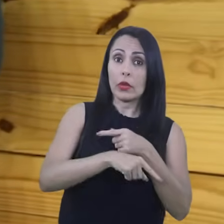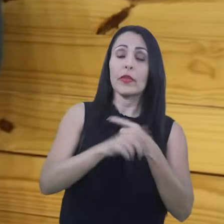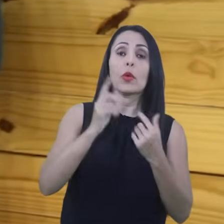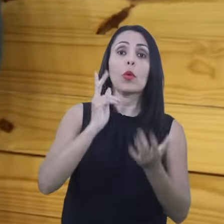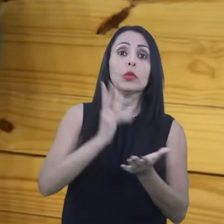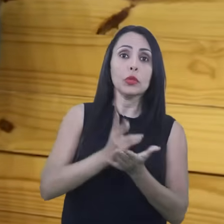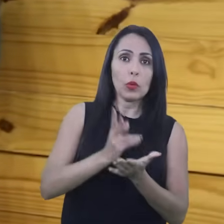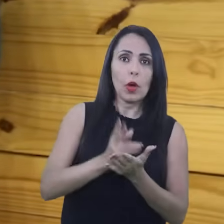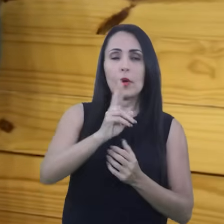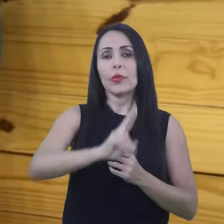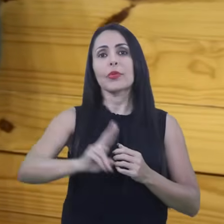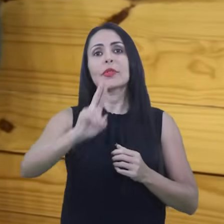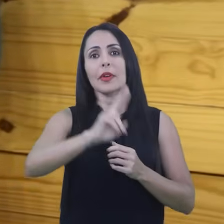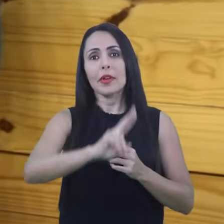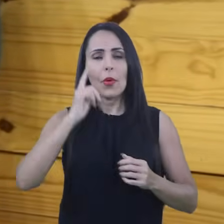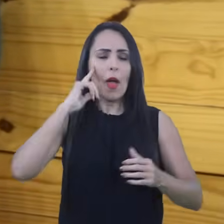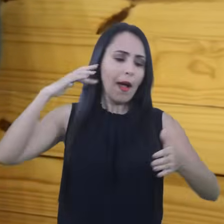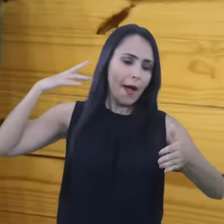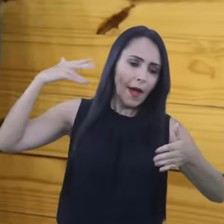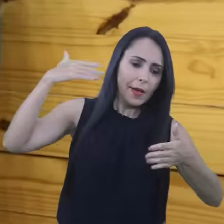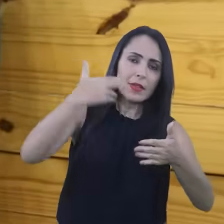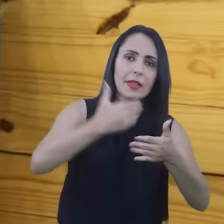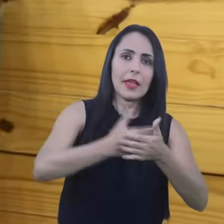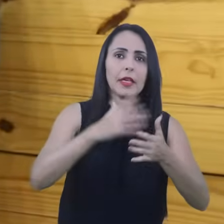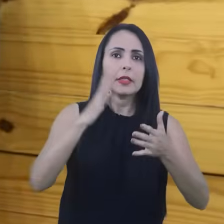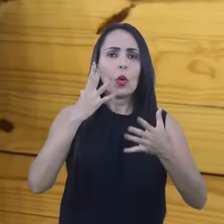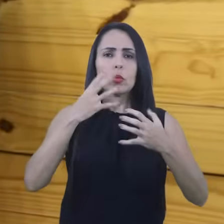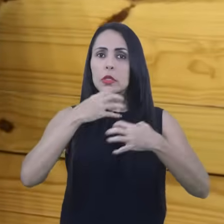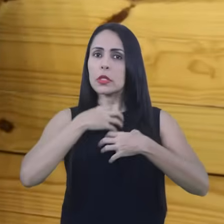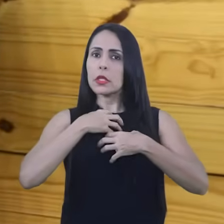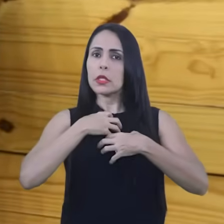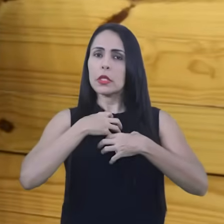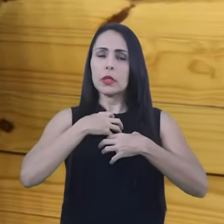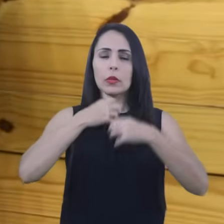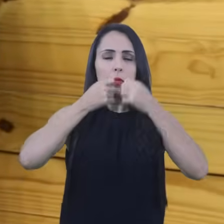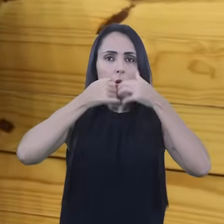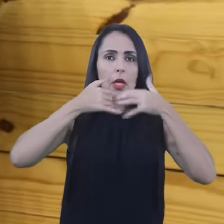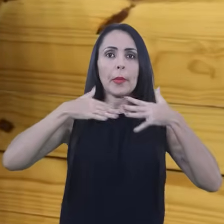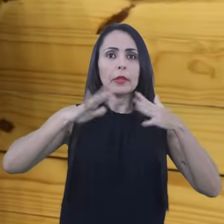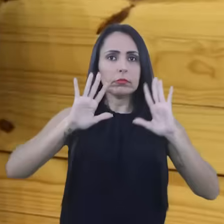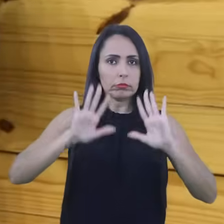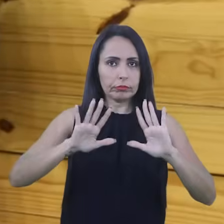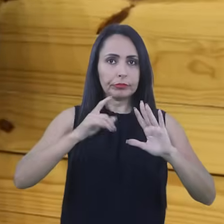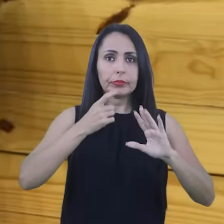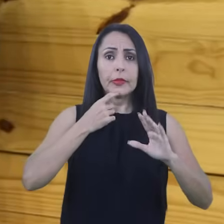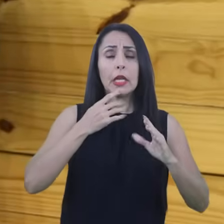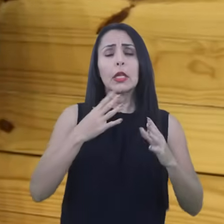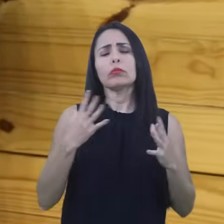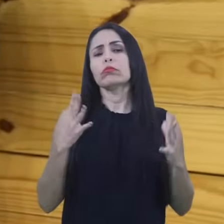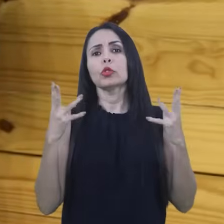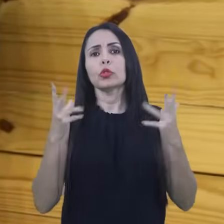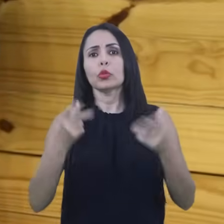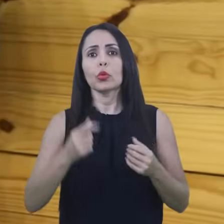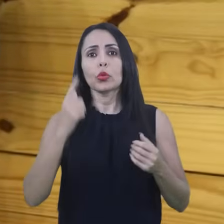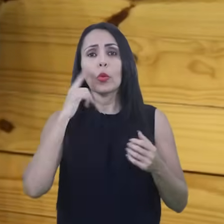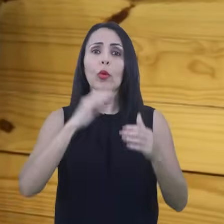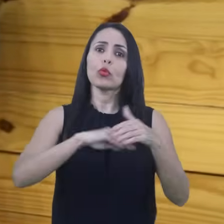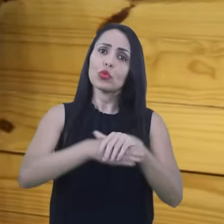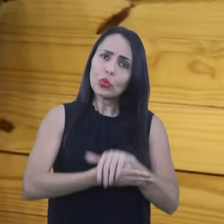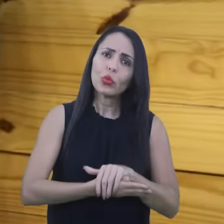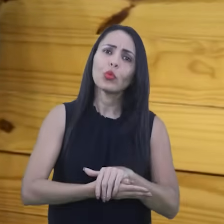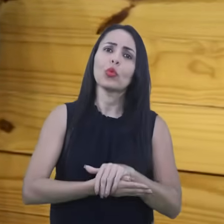continuar usando até não sentir mais esse sangramento, certo? Então, assim, tudo é uma questão de costume,